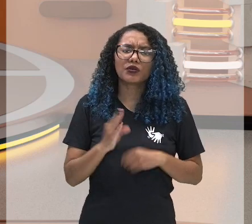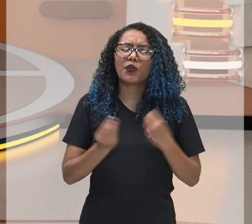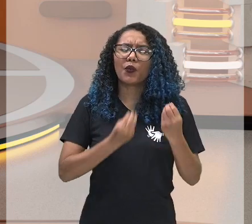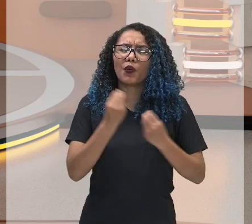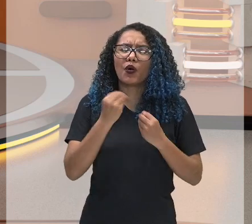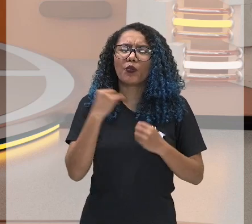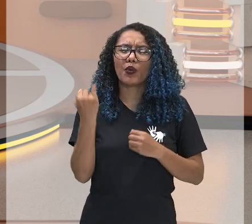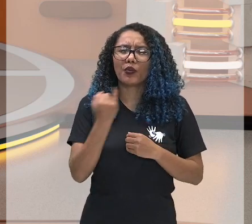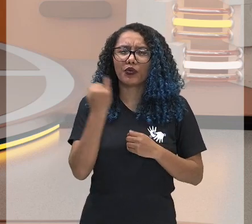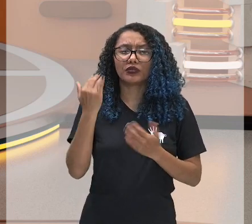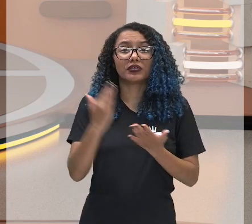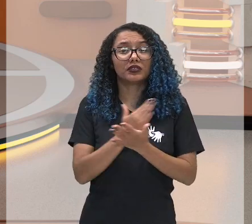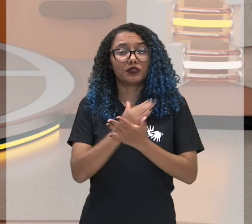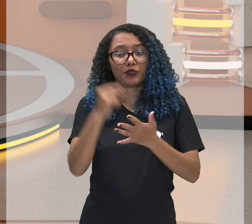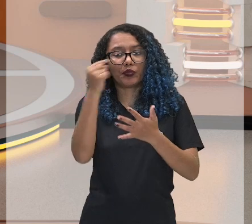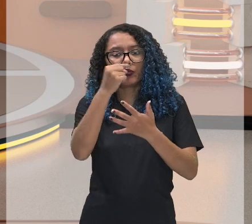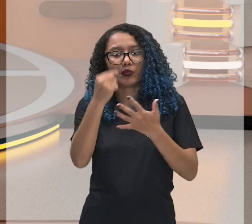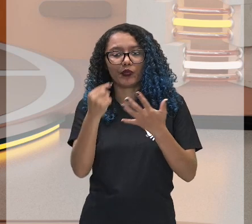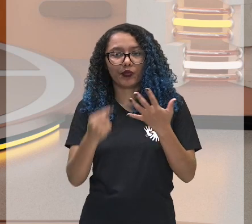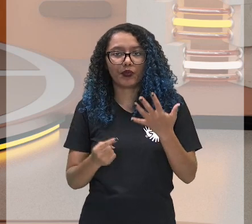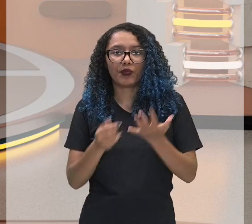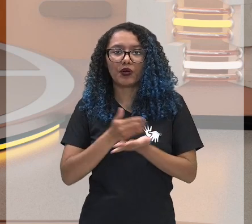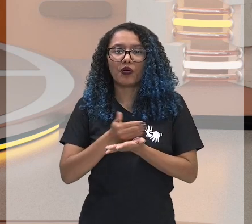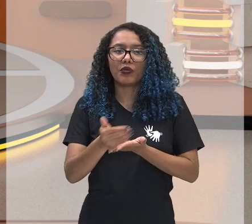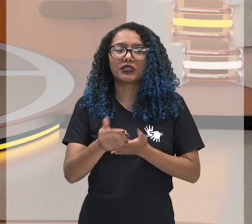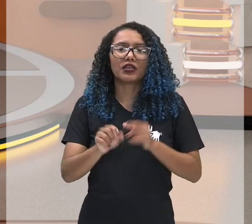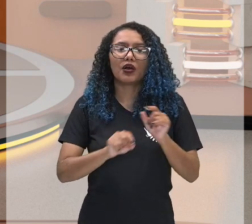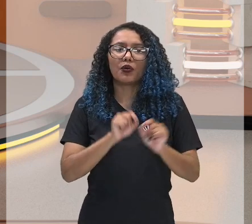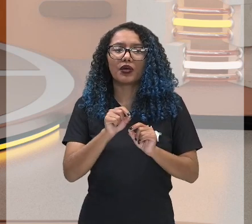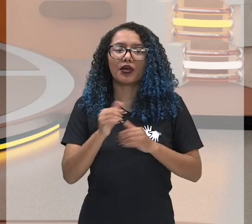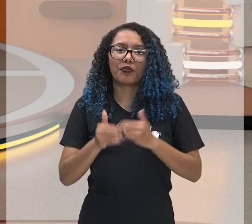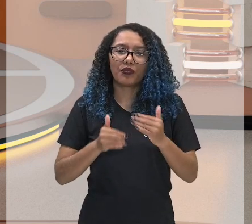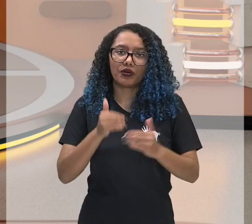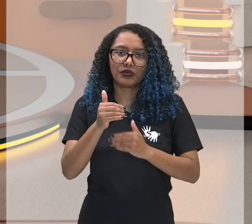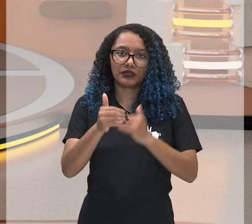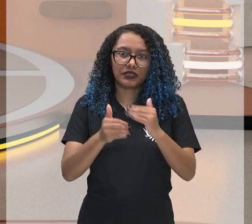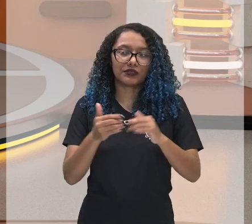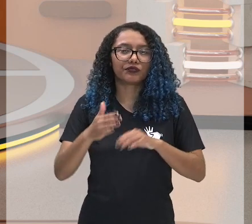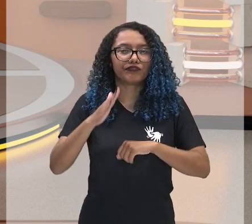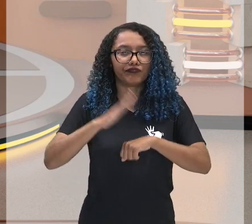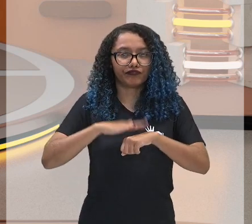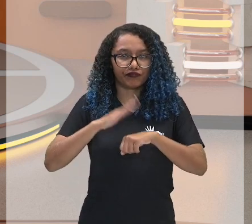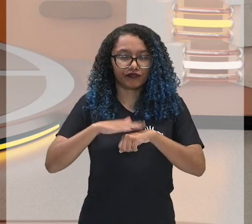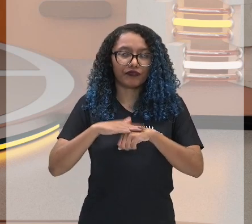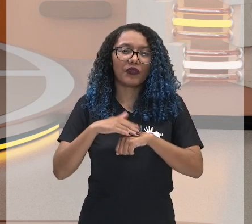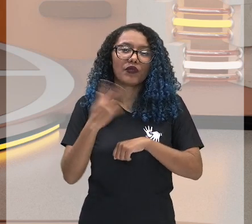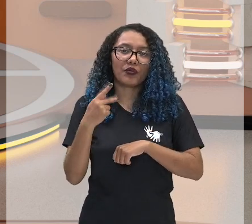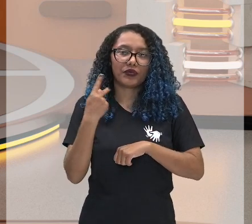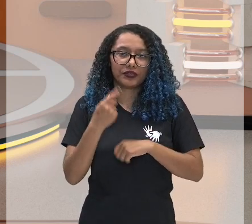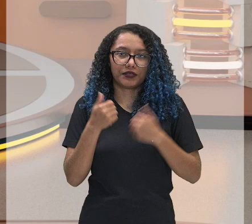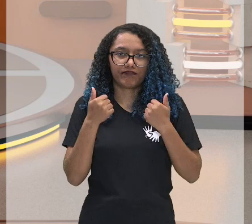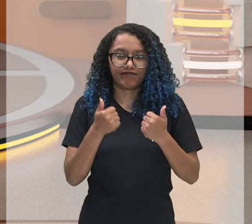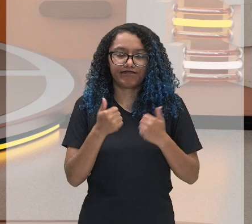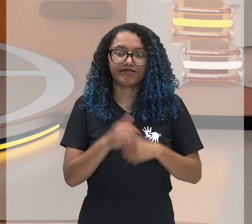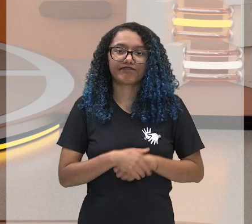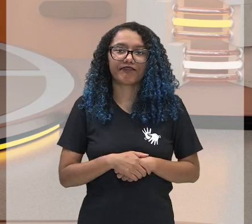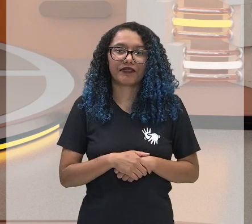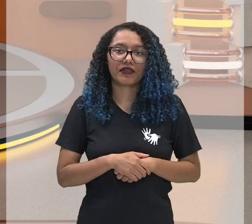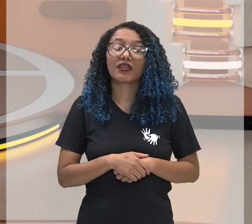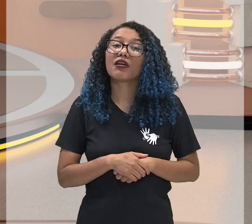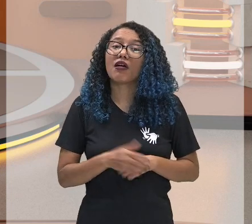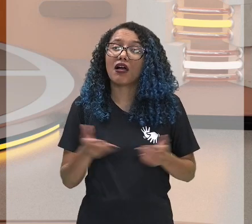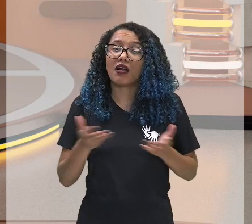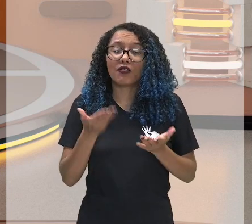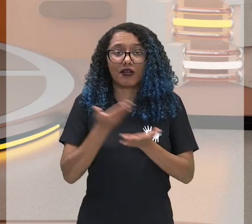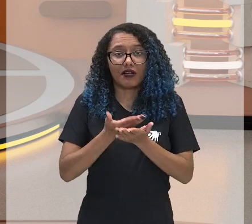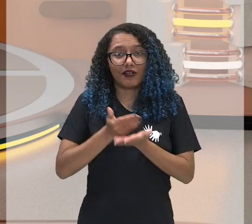de certos fatos para o início do que a gente chama de processo de emancipação política. Beleza, gente? Sem mais